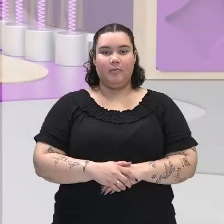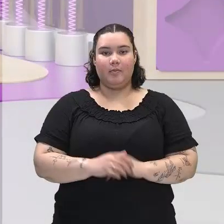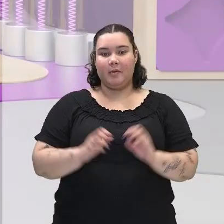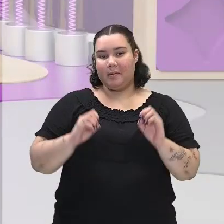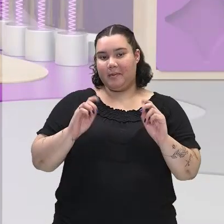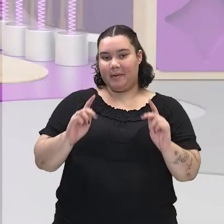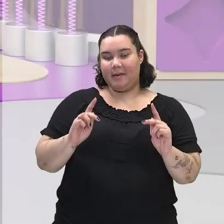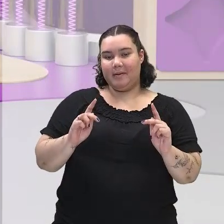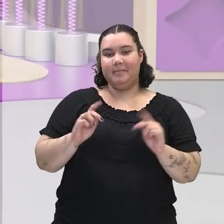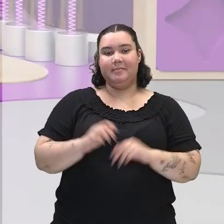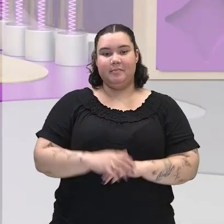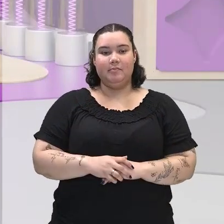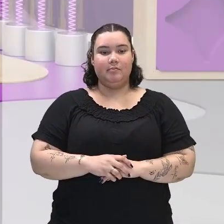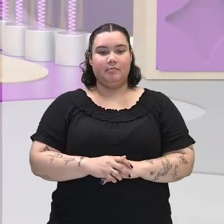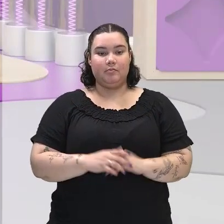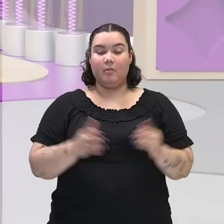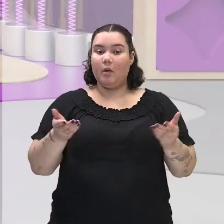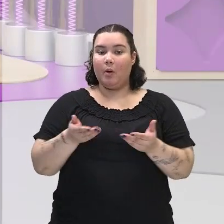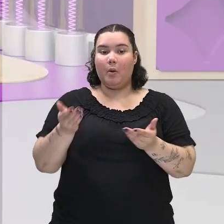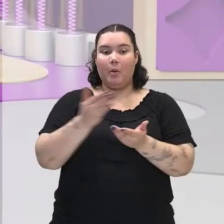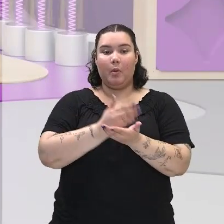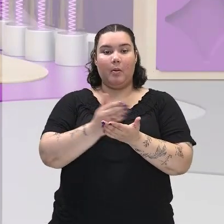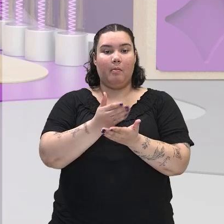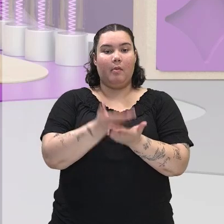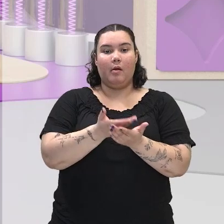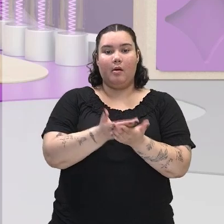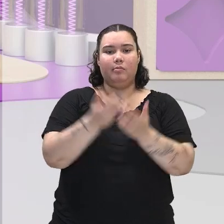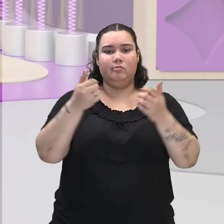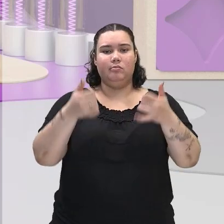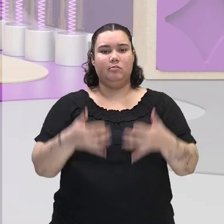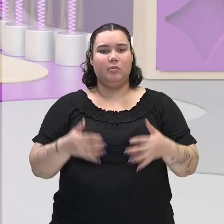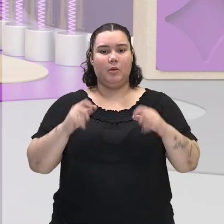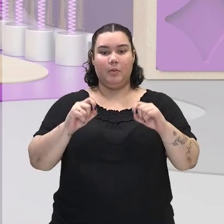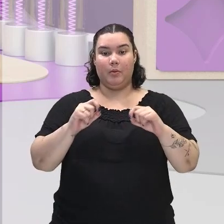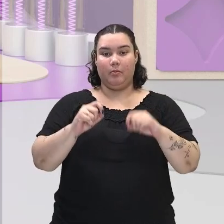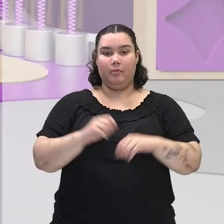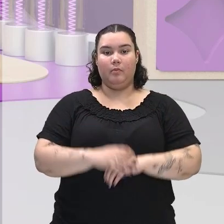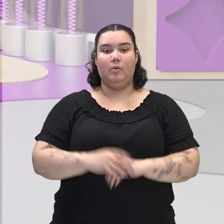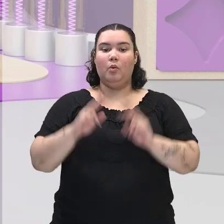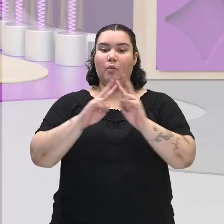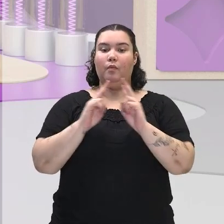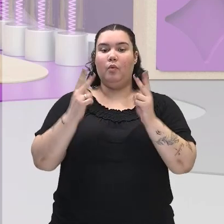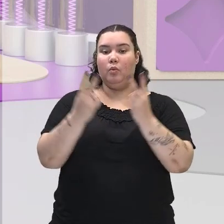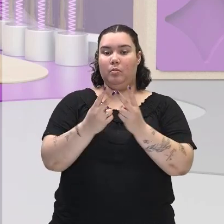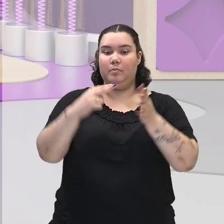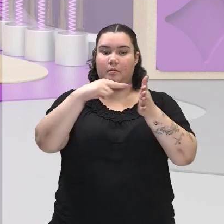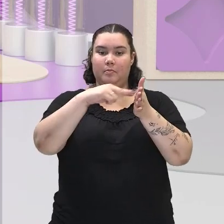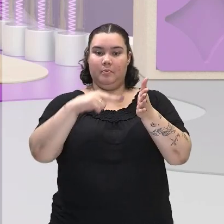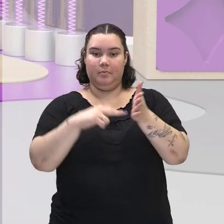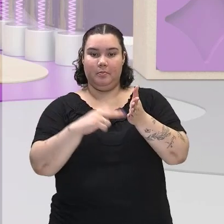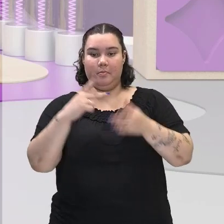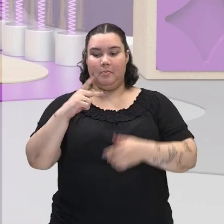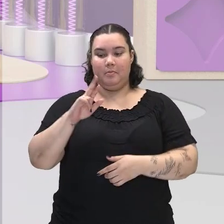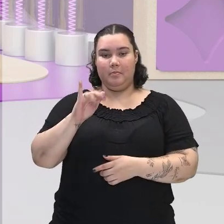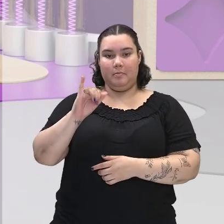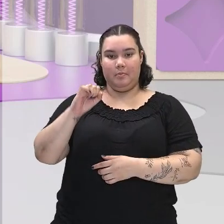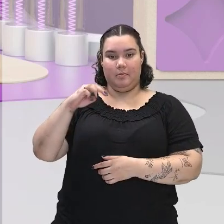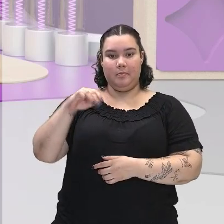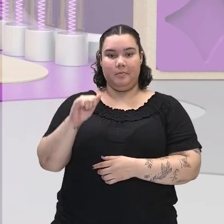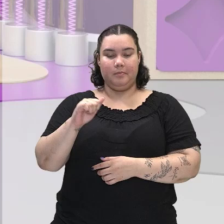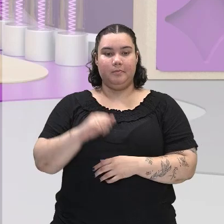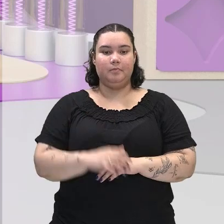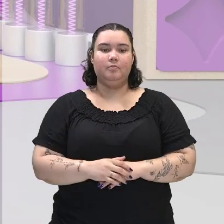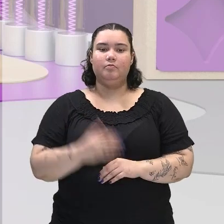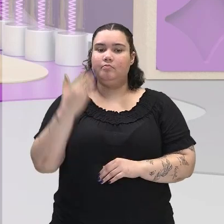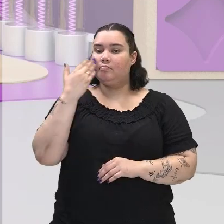Muito bem, então vamos começar a nossa aula vamos falar sobre o volume de prisma. E aqui ao meu lado nós